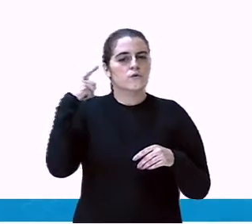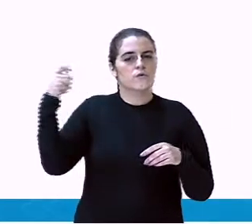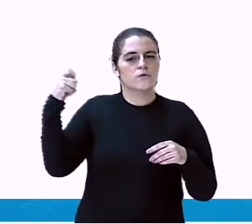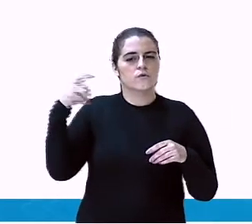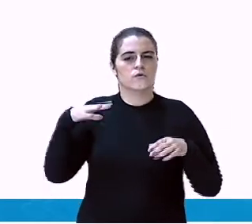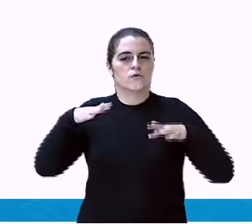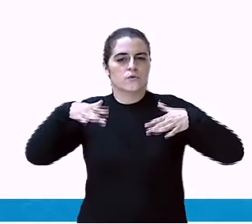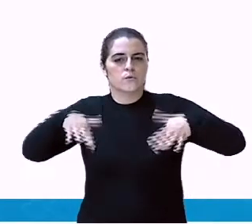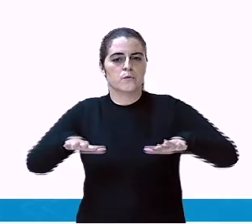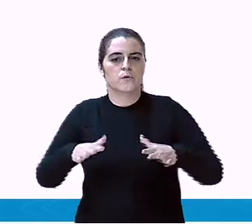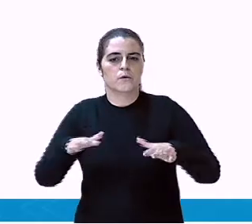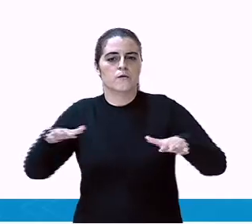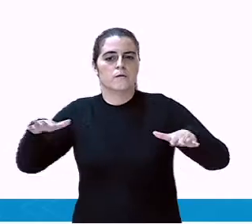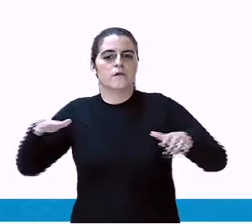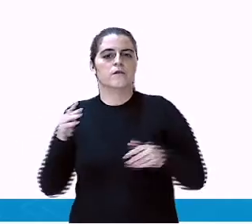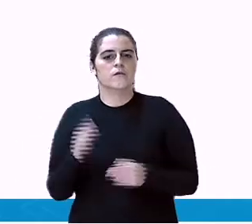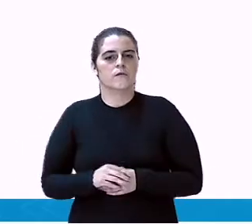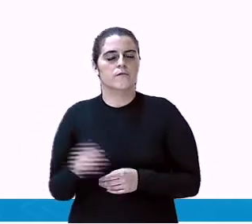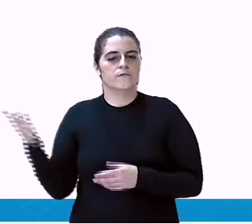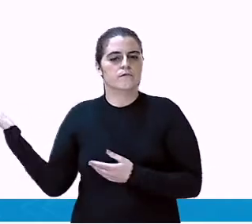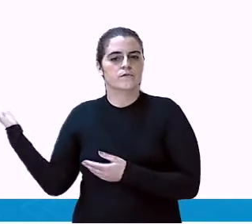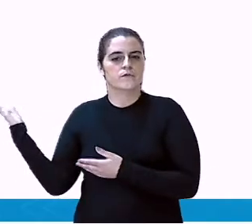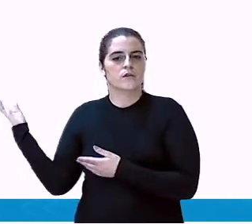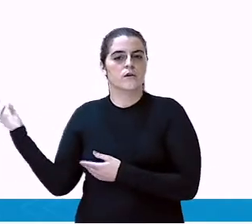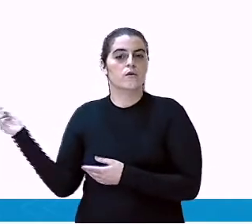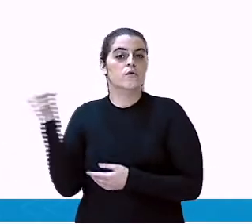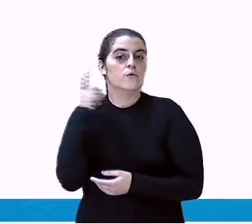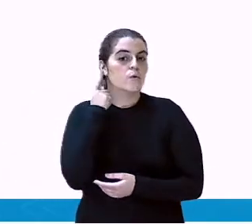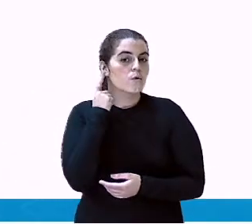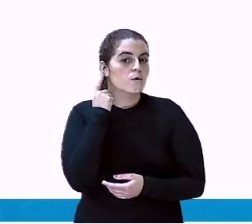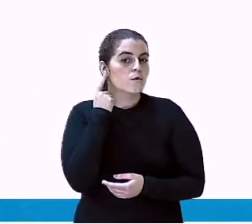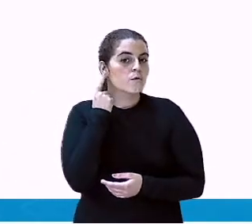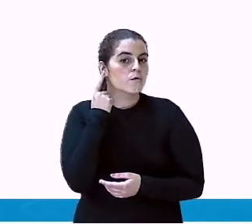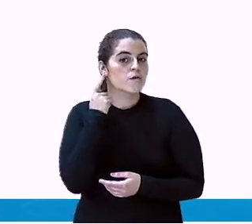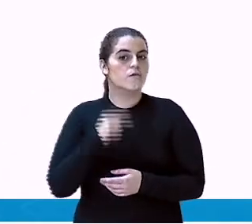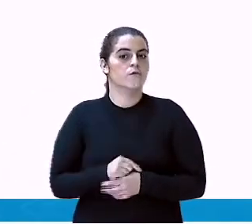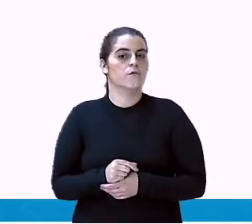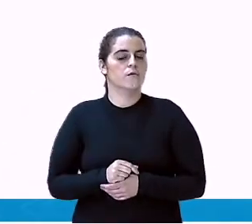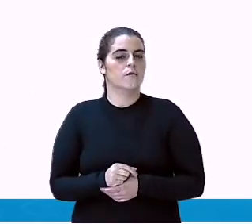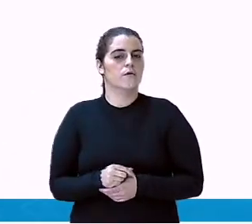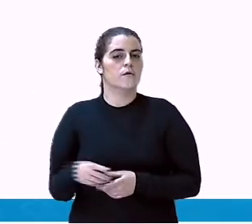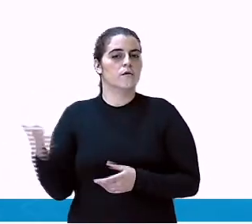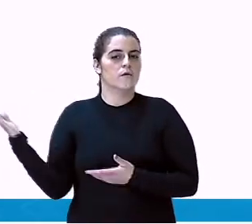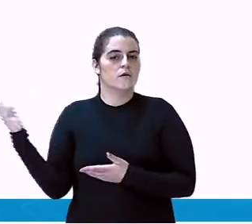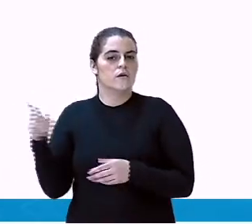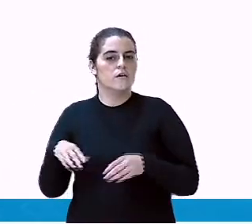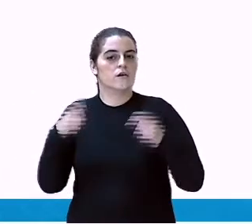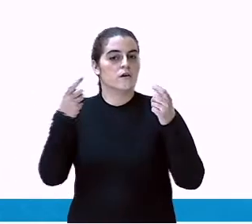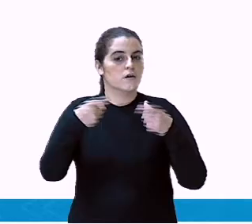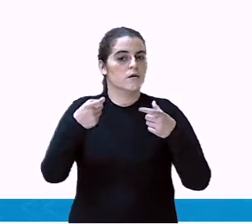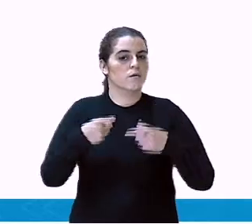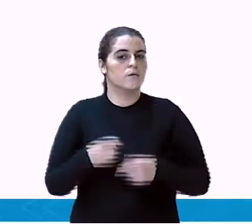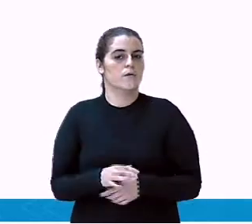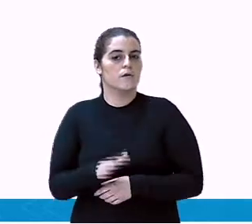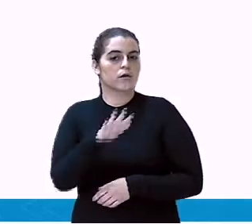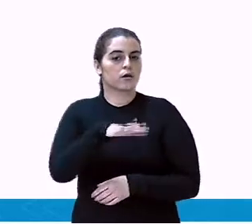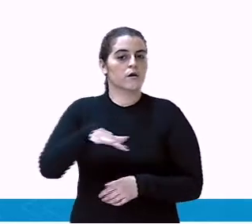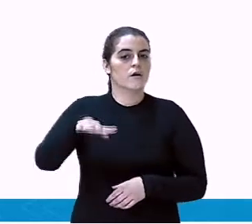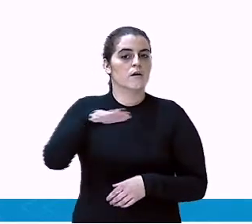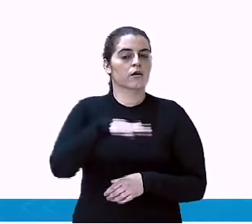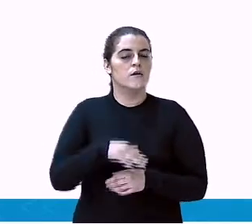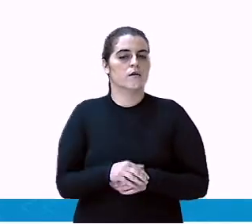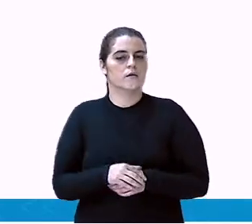O som, ele vai direto no ouvido ali de quem está naquele ambiente. E esse